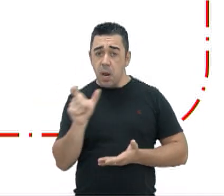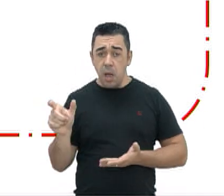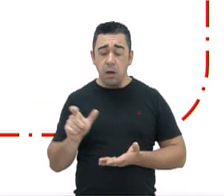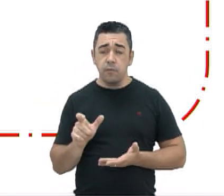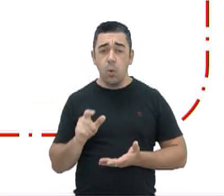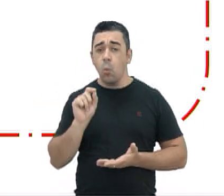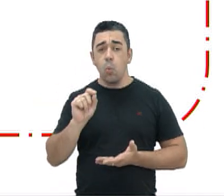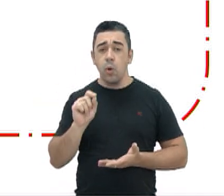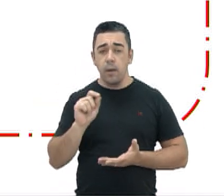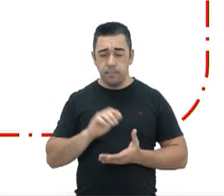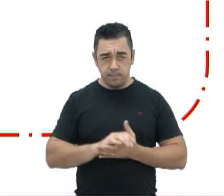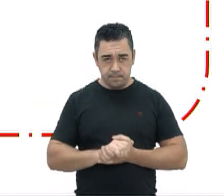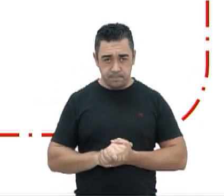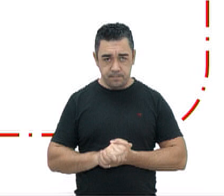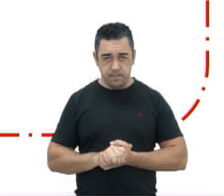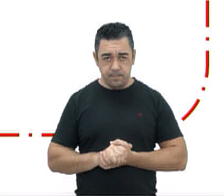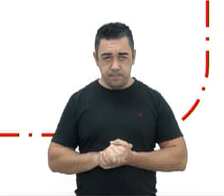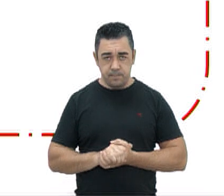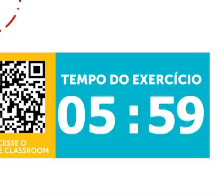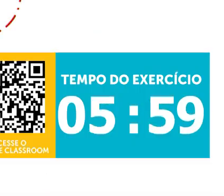coordenadas geográficas. Vai lá!